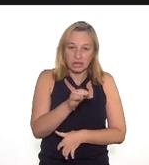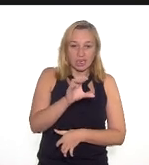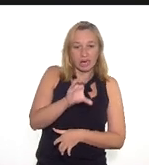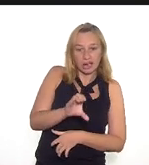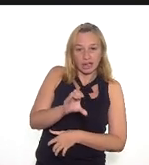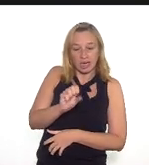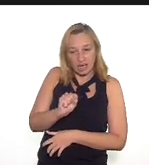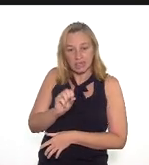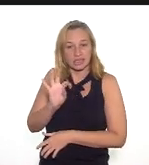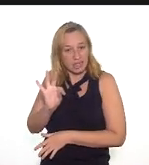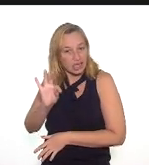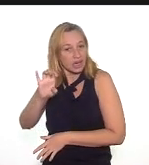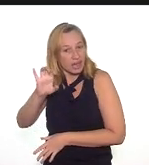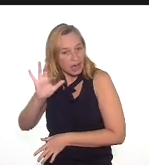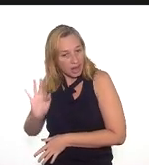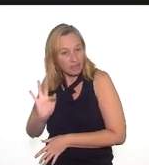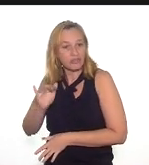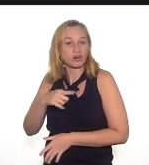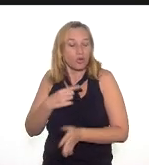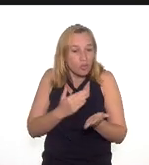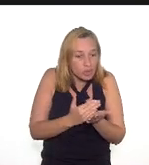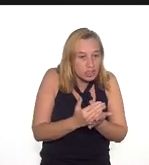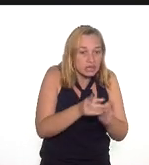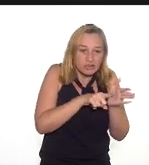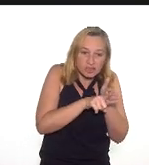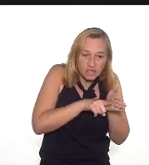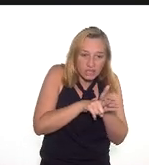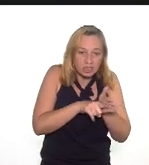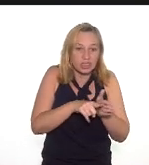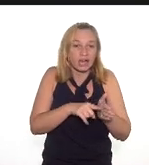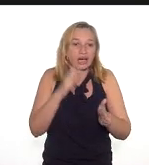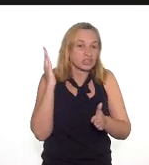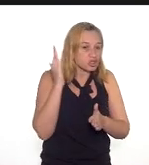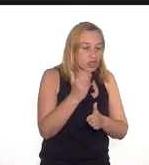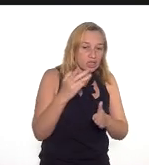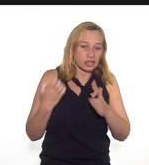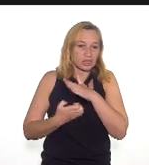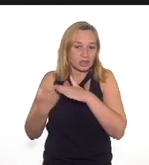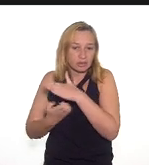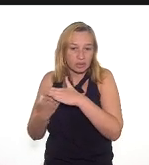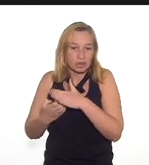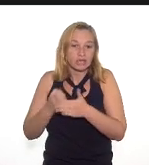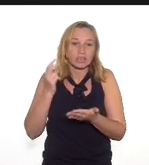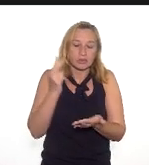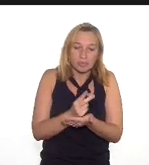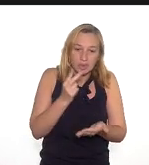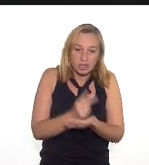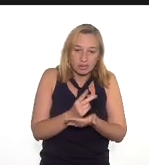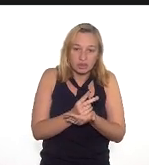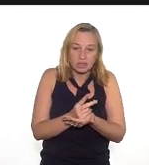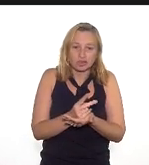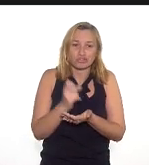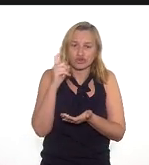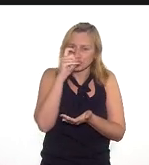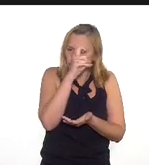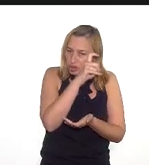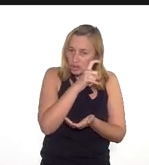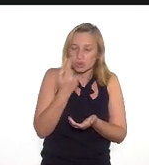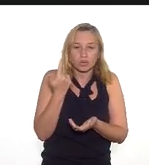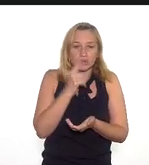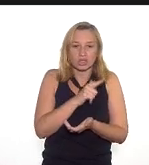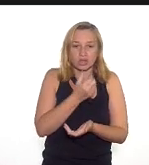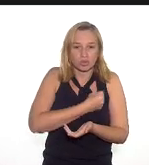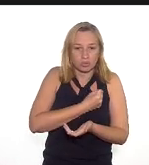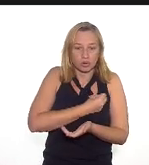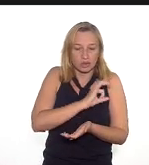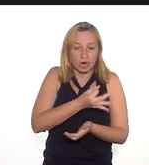STF, nós começamos a fiscalizar as empresas diretamente, ainda assim com bastante dificuldade de conseguir os dados.